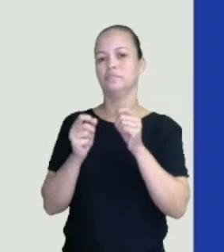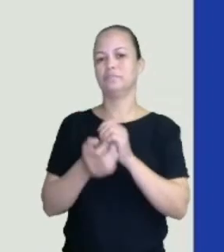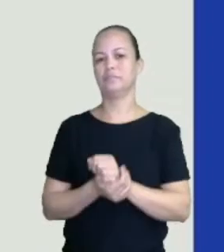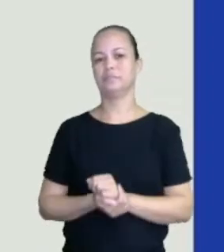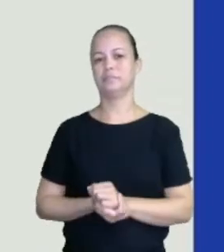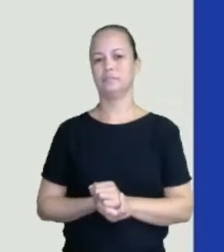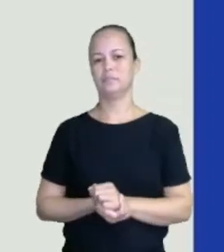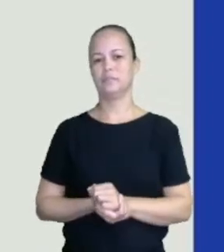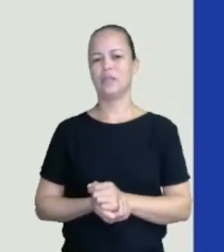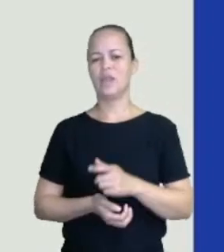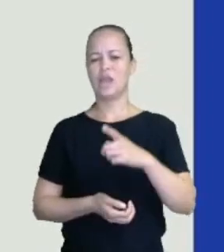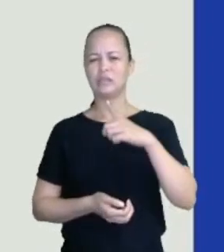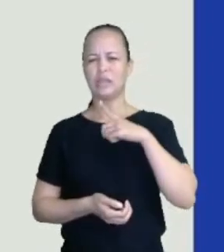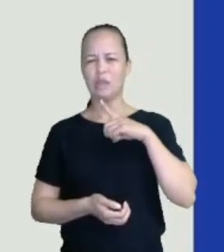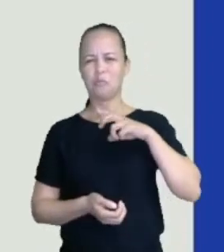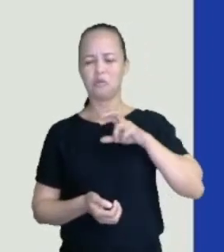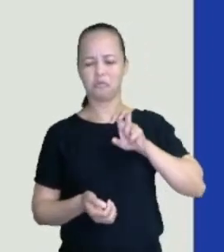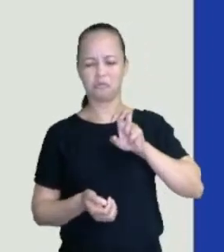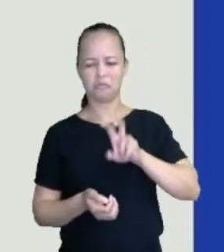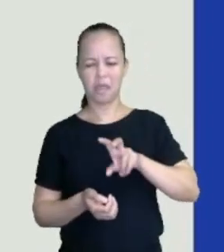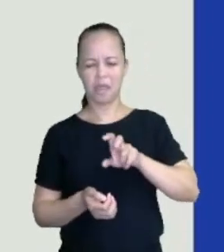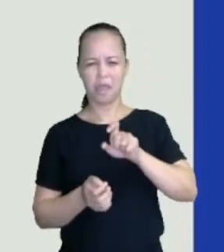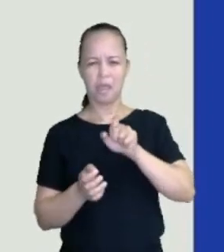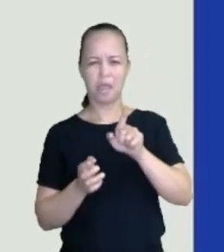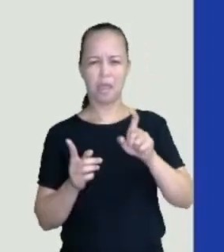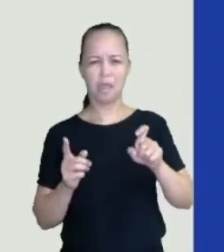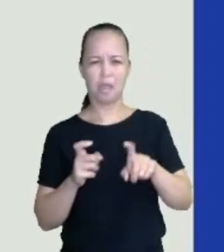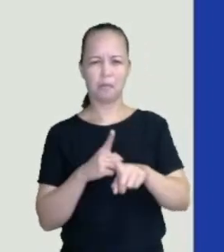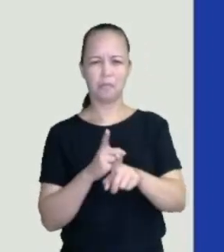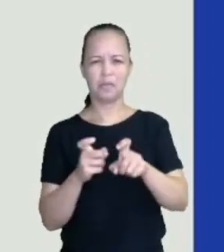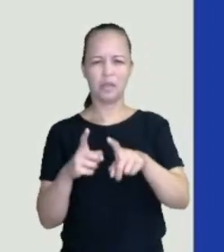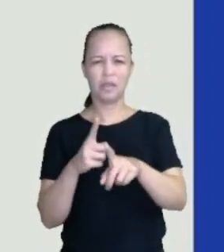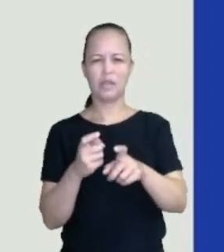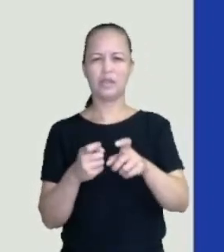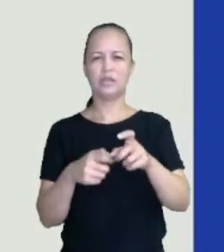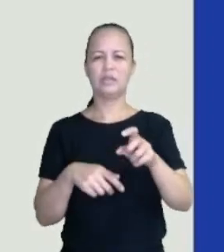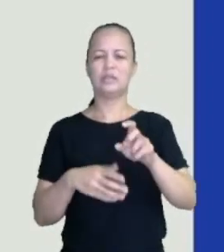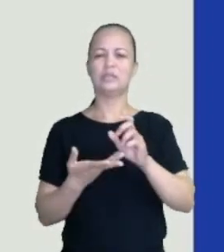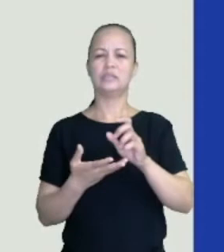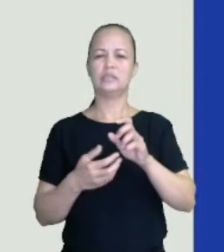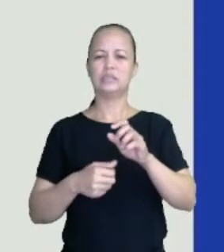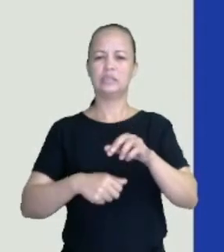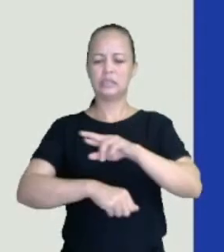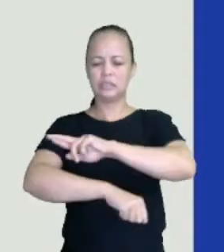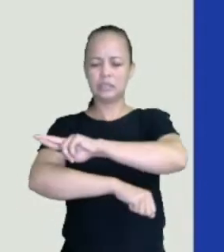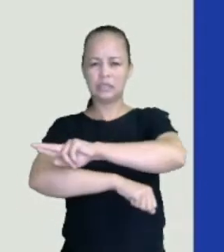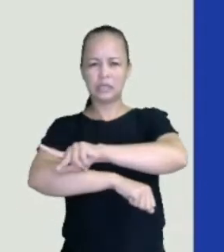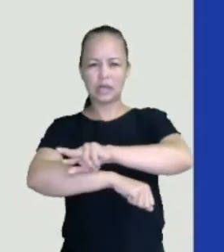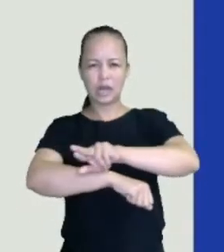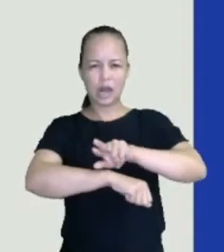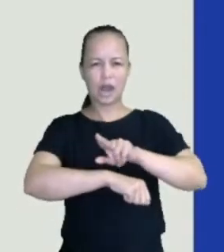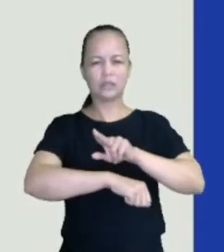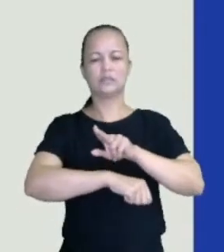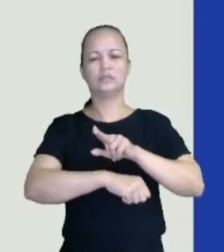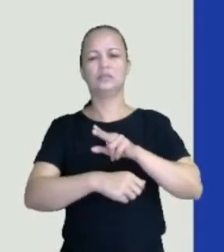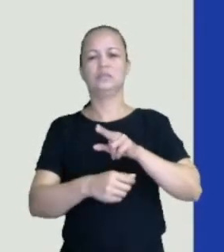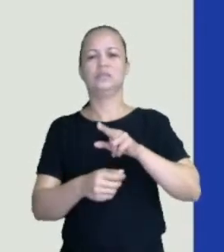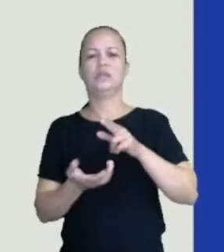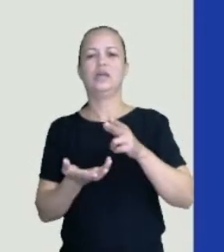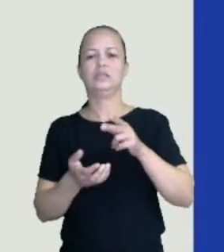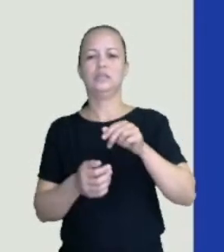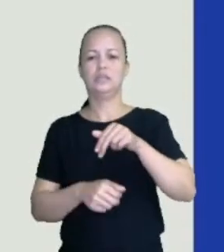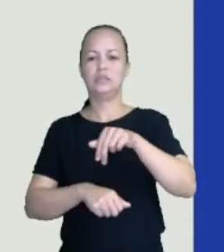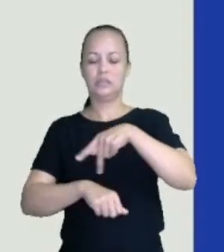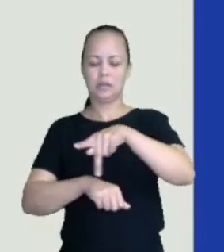tem muito verme, e aí cita nacionalidade, raça, etnia, no nosso país e